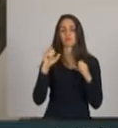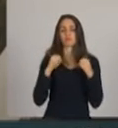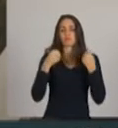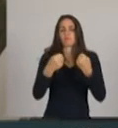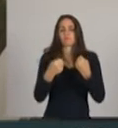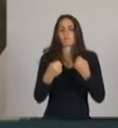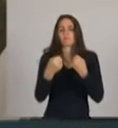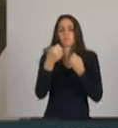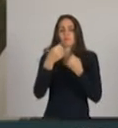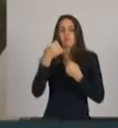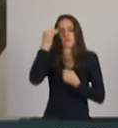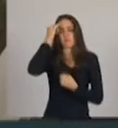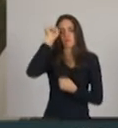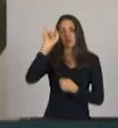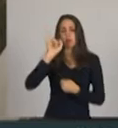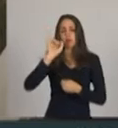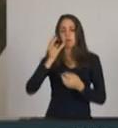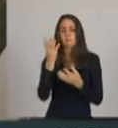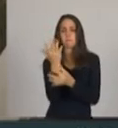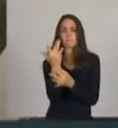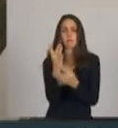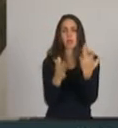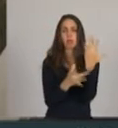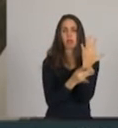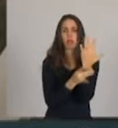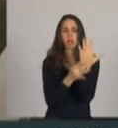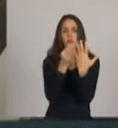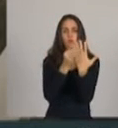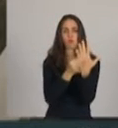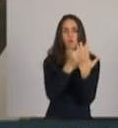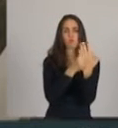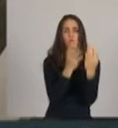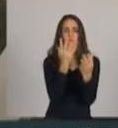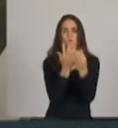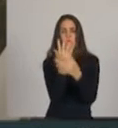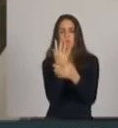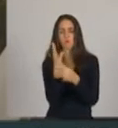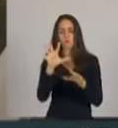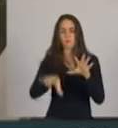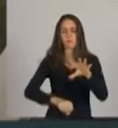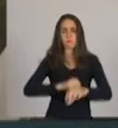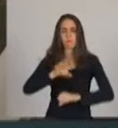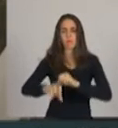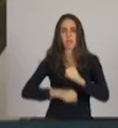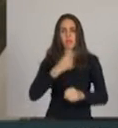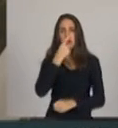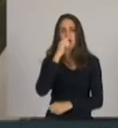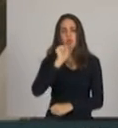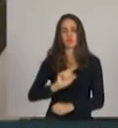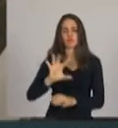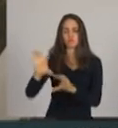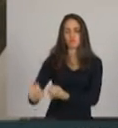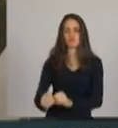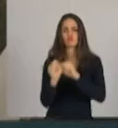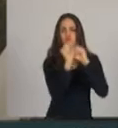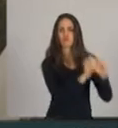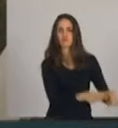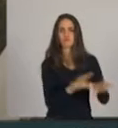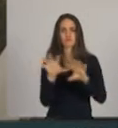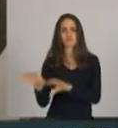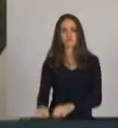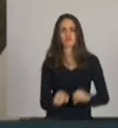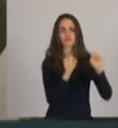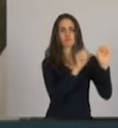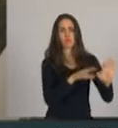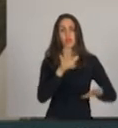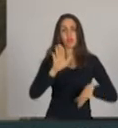de pegar com as suas mãos, muitas vezes, até indivíduos